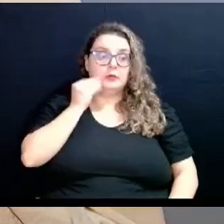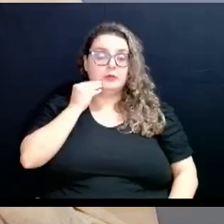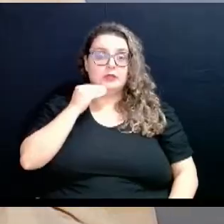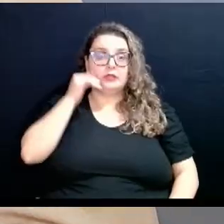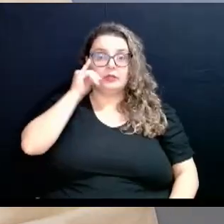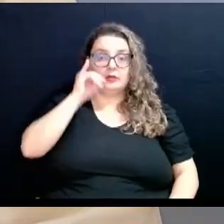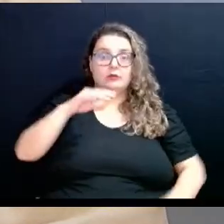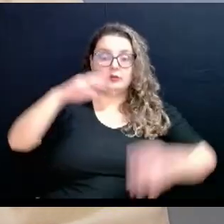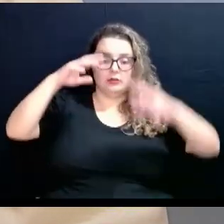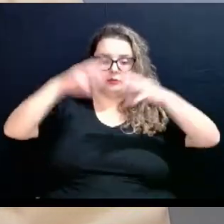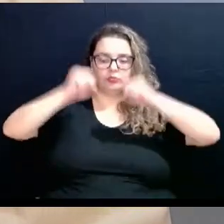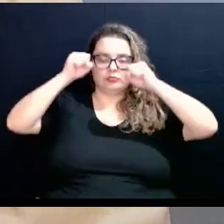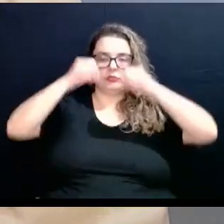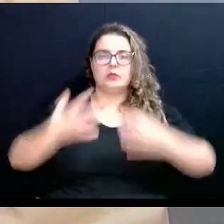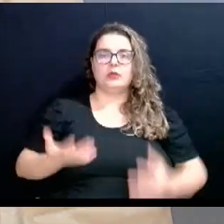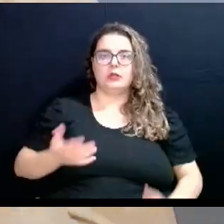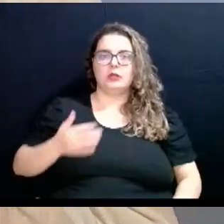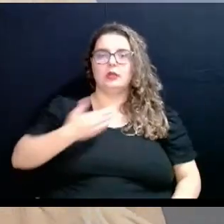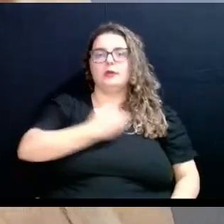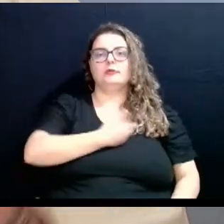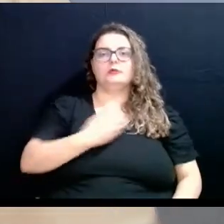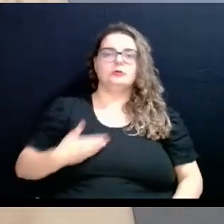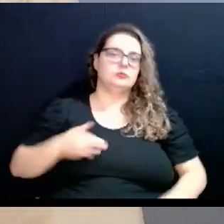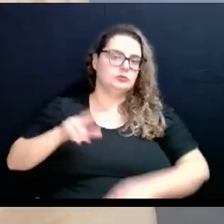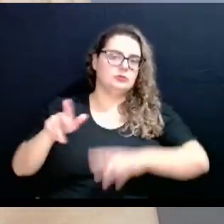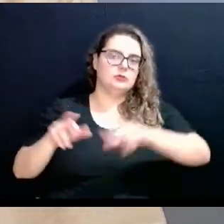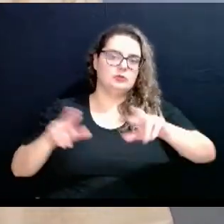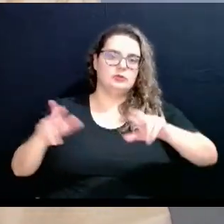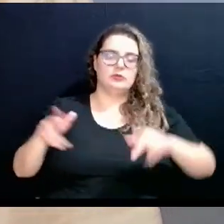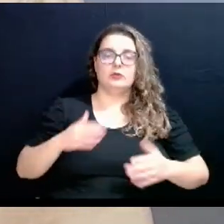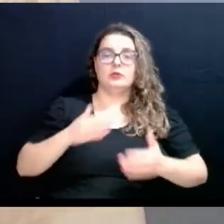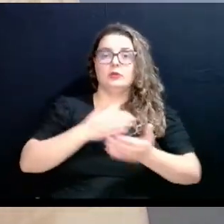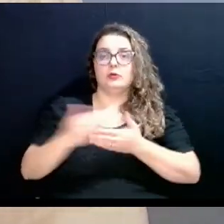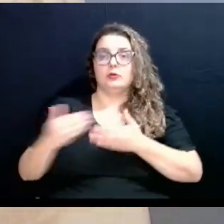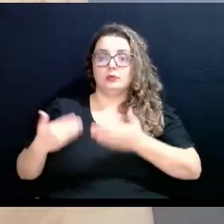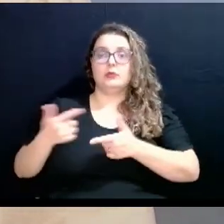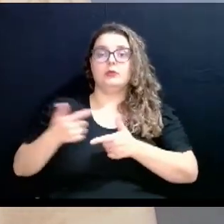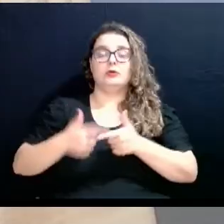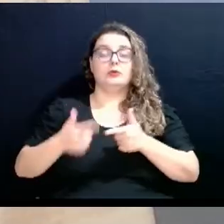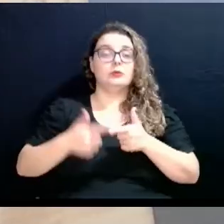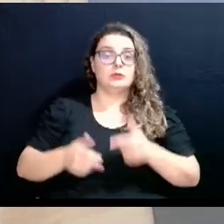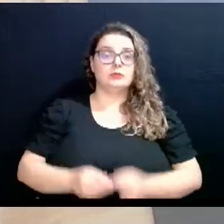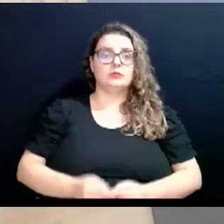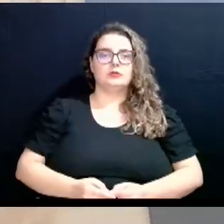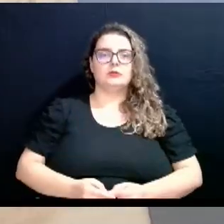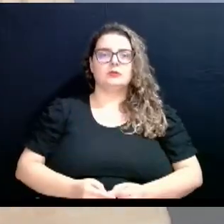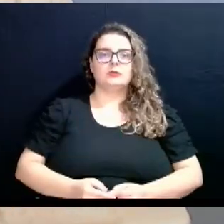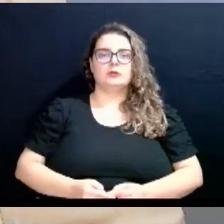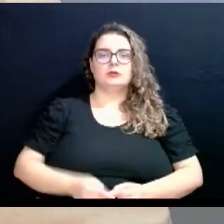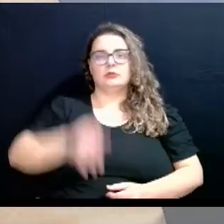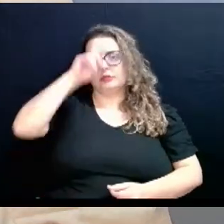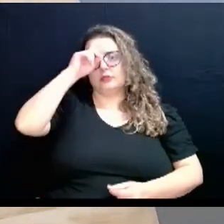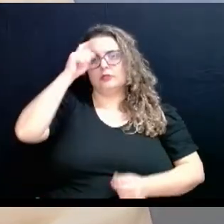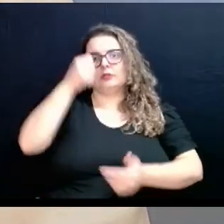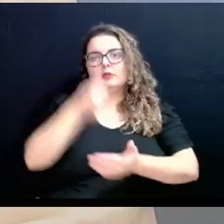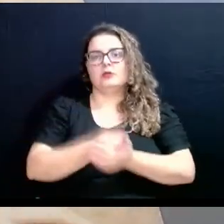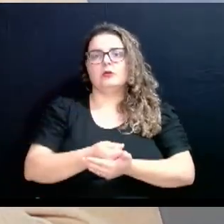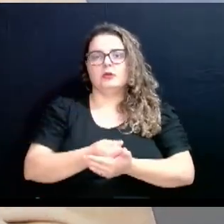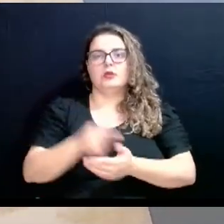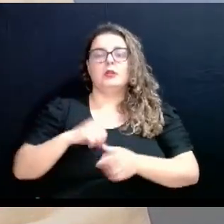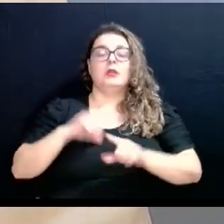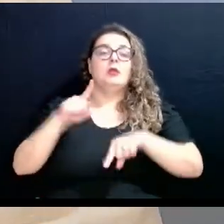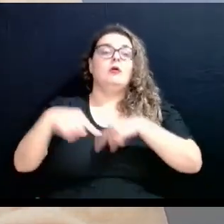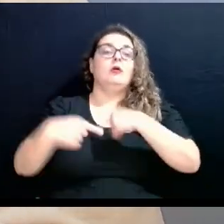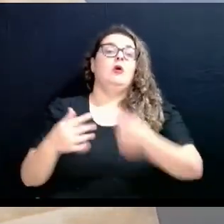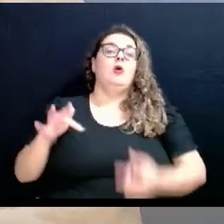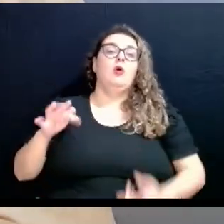para tentar evitar aqueles apagões, aí os governos, diversos governos que passaram por esse problema, estabeleceram que